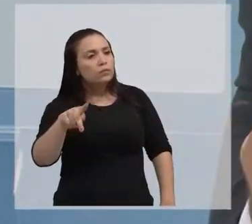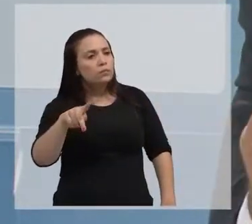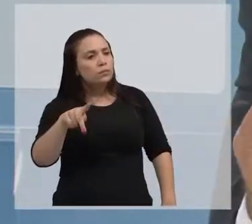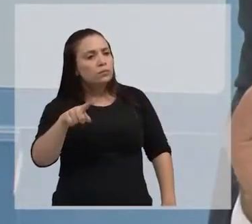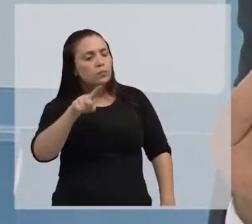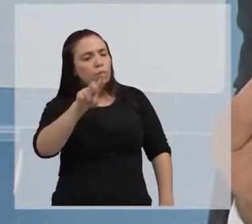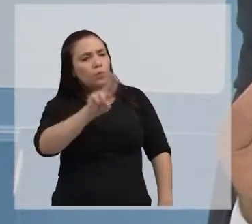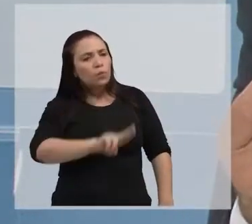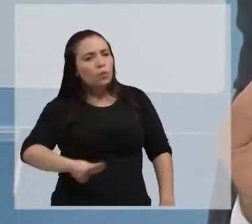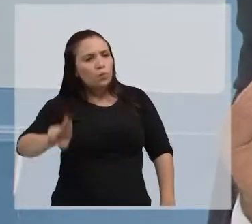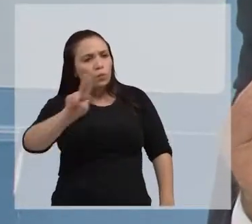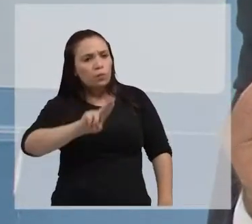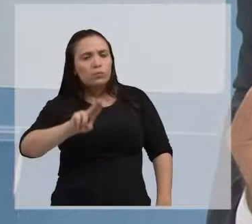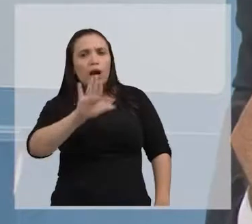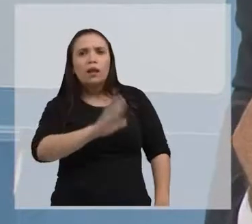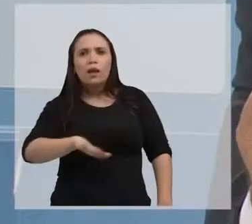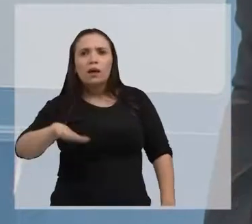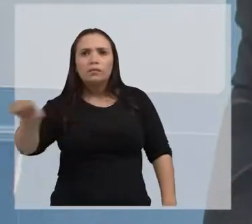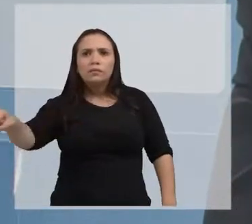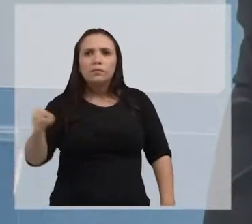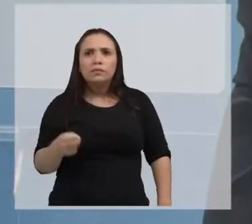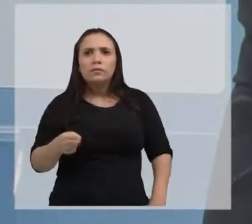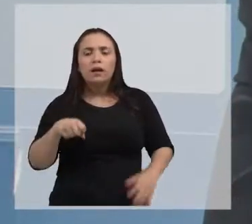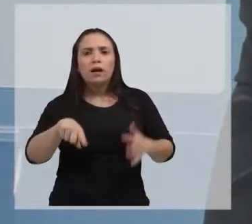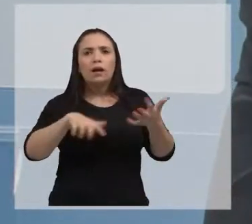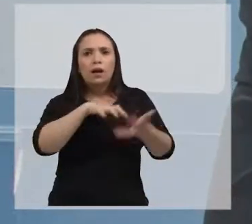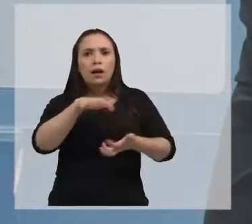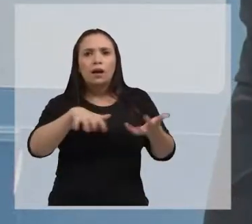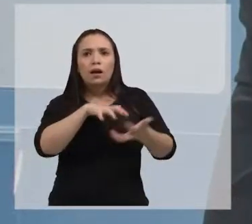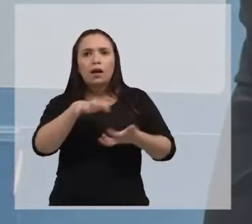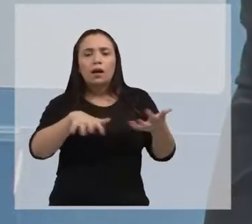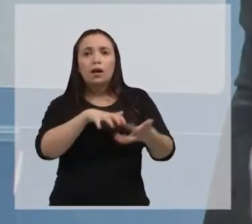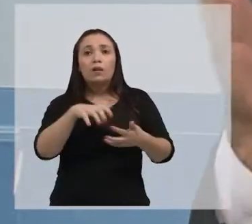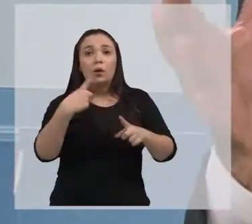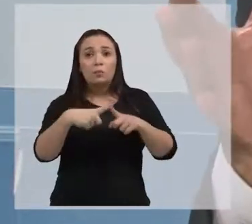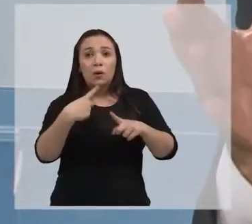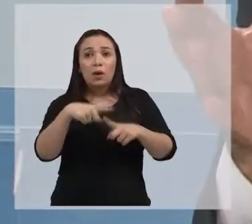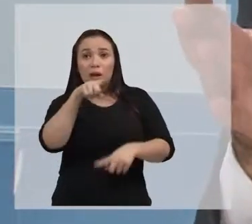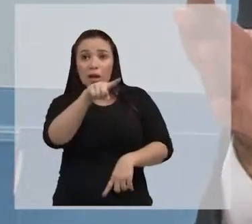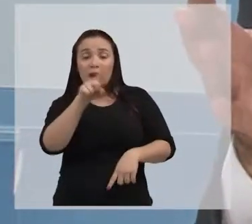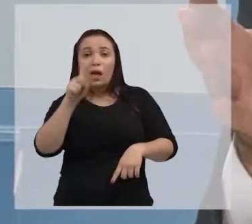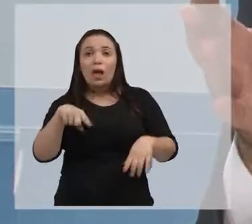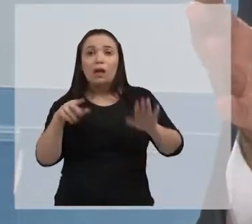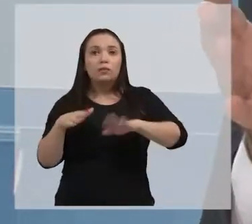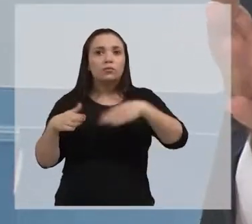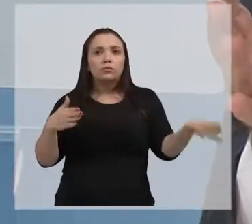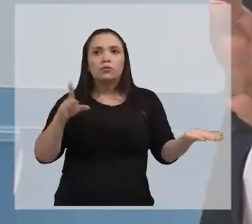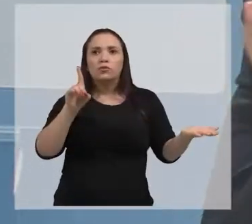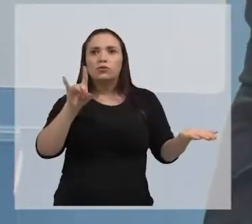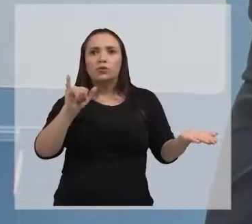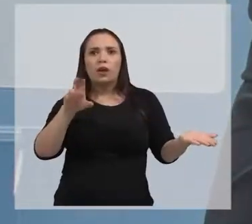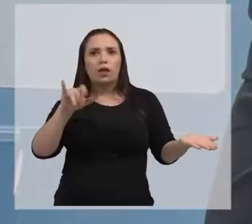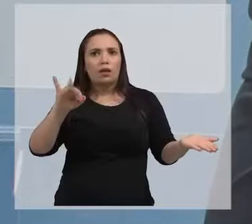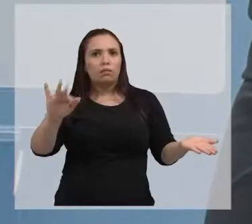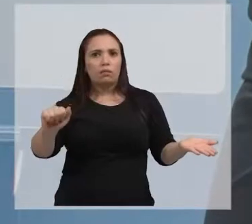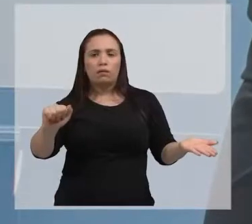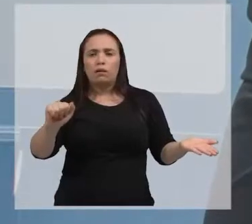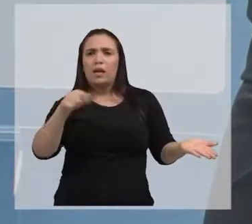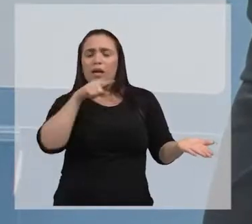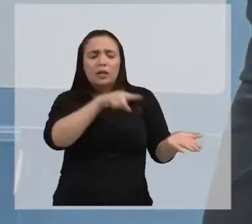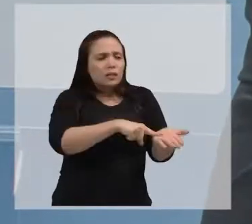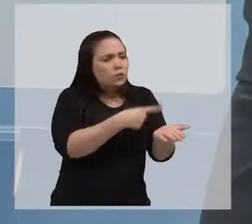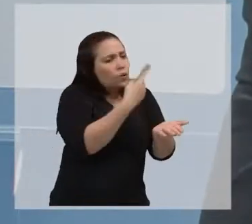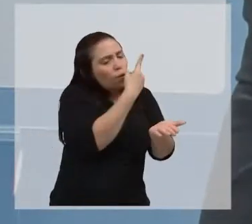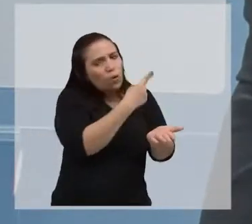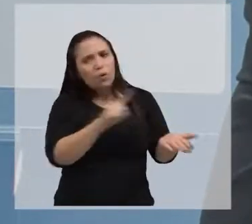usarem crianças nessa greve. Porque ele é da direita extremista, né? Ele é contra qualquer coisa da esquerda.